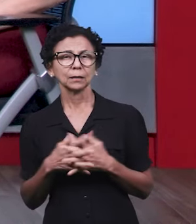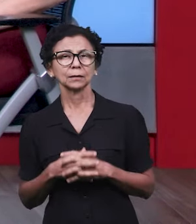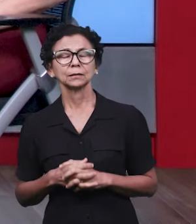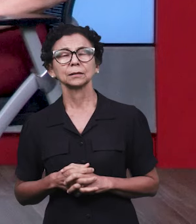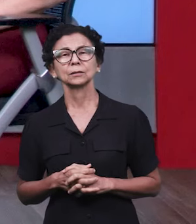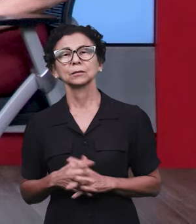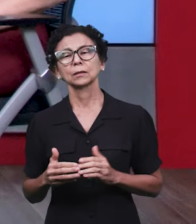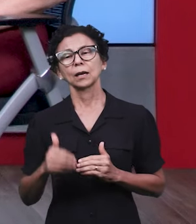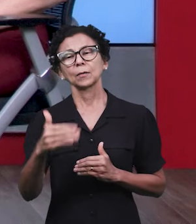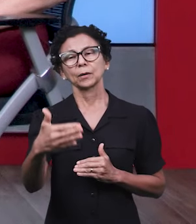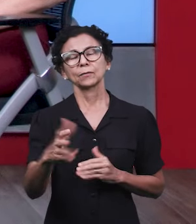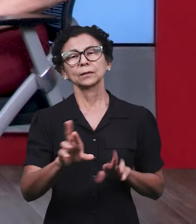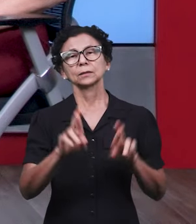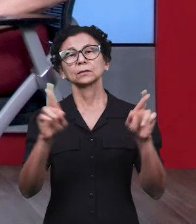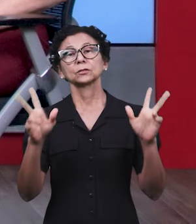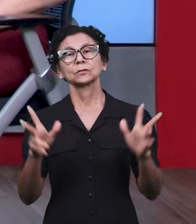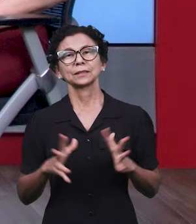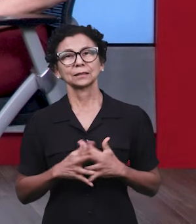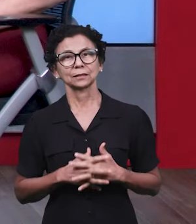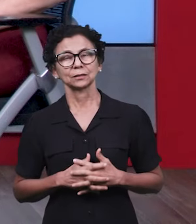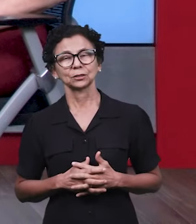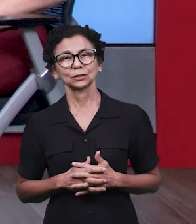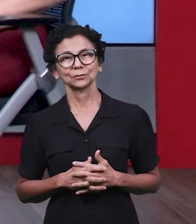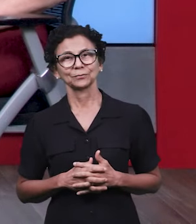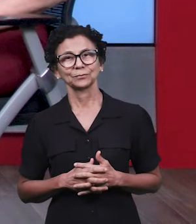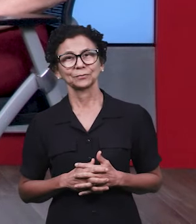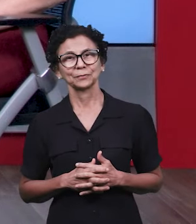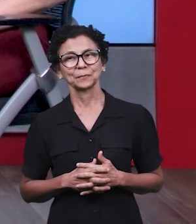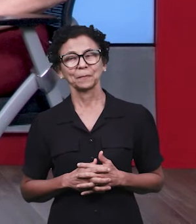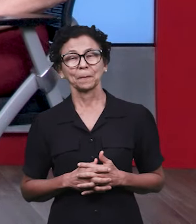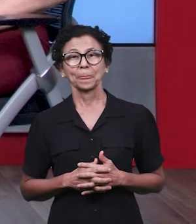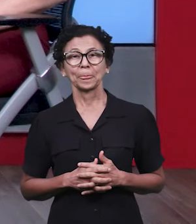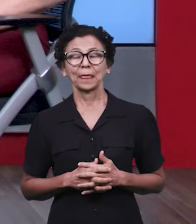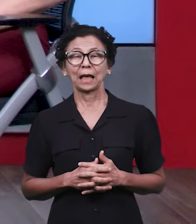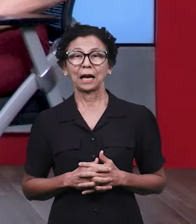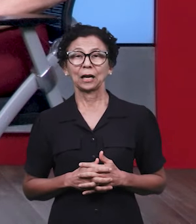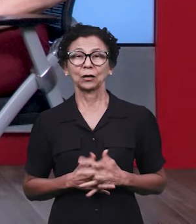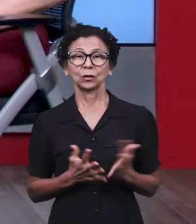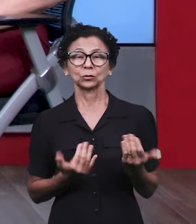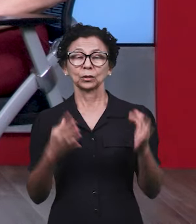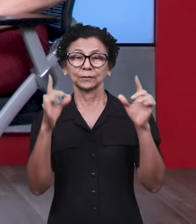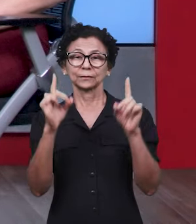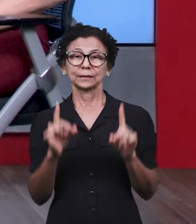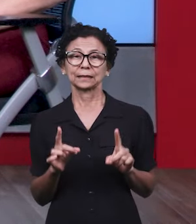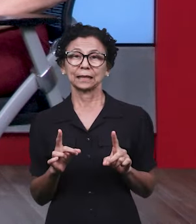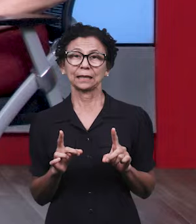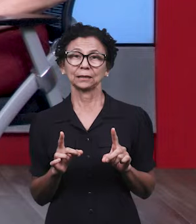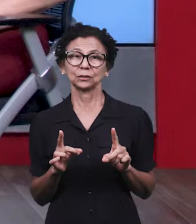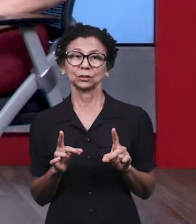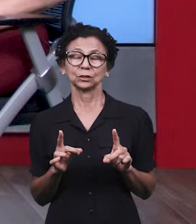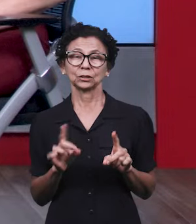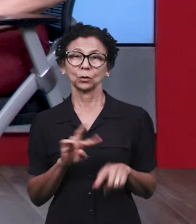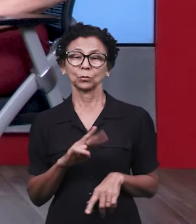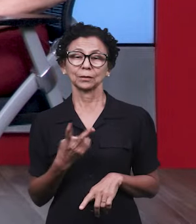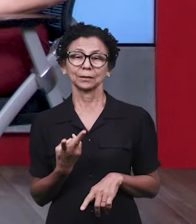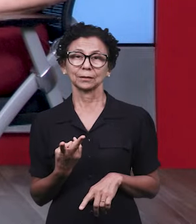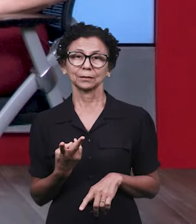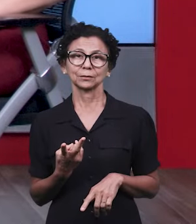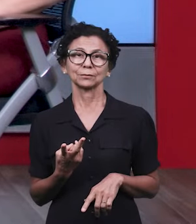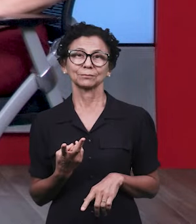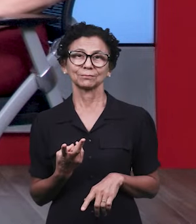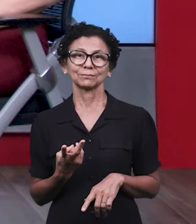jovens, dependendo da condição, há um estreitamento, é o inverso. Então, assim, é importantíssimo ele estar dentro dos